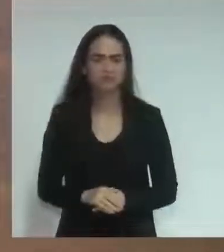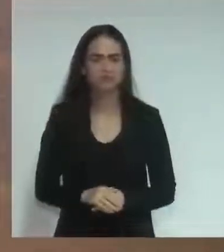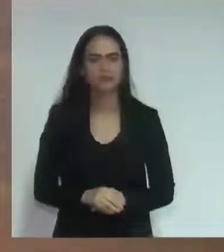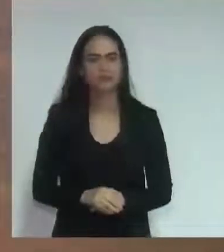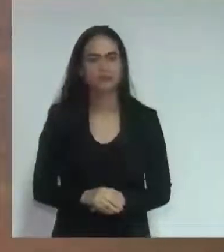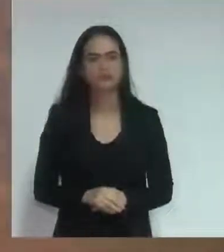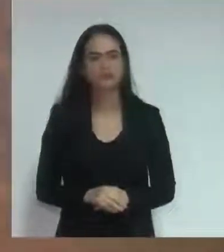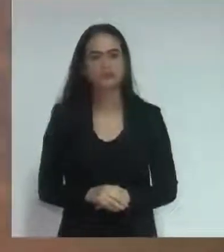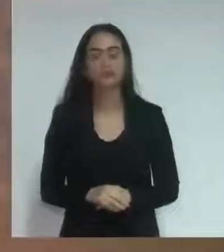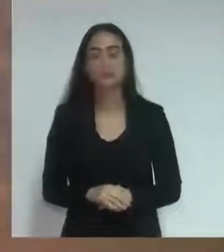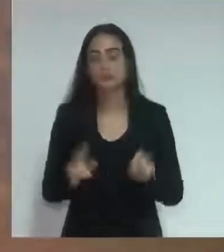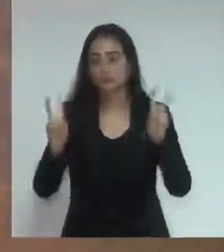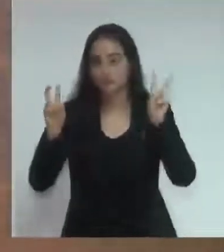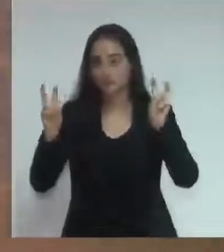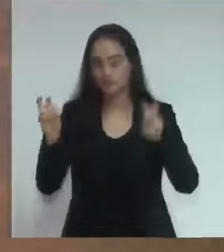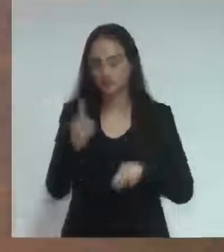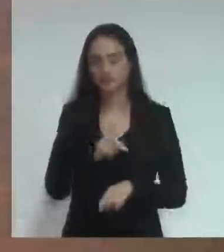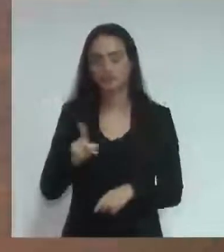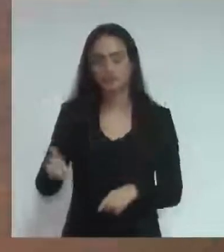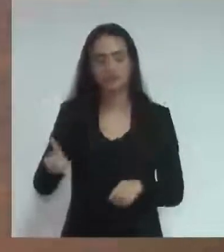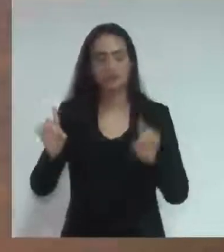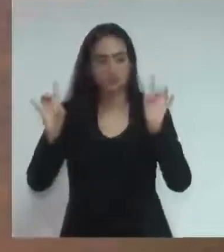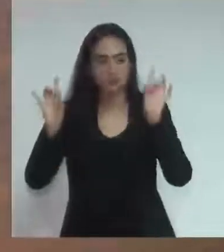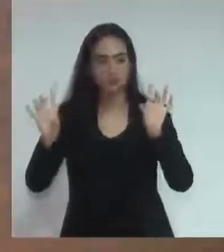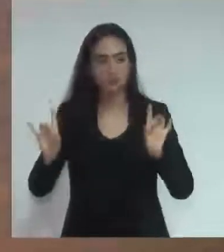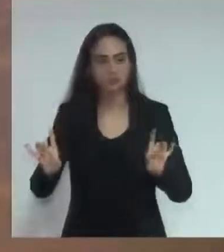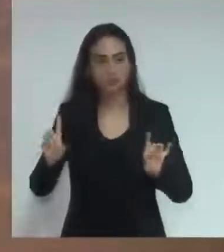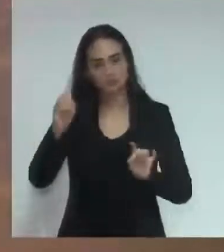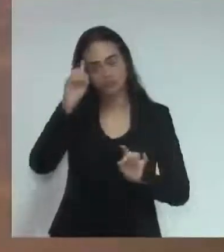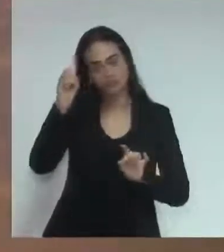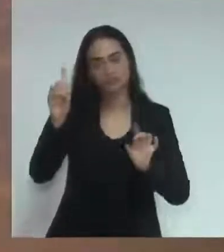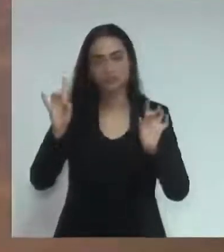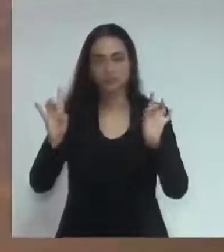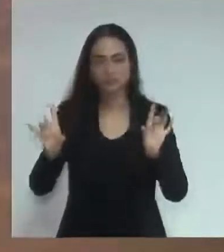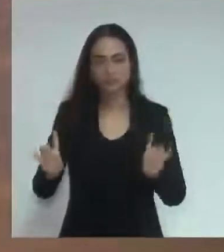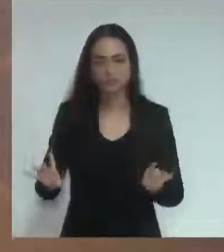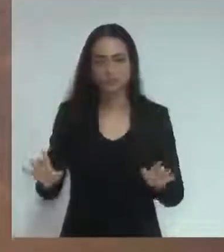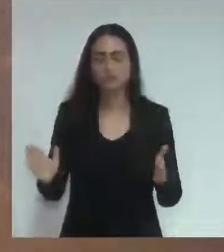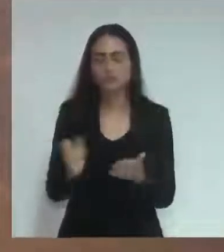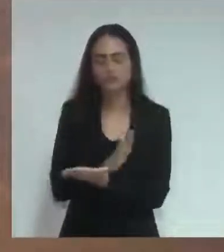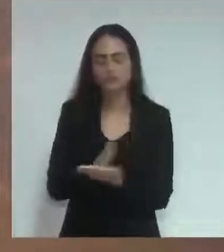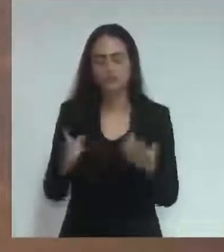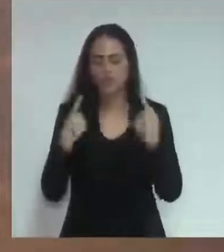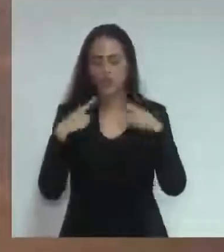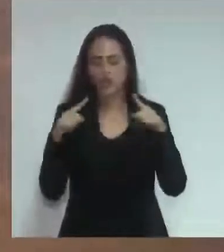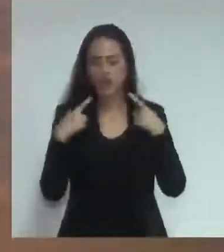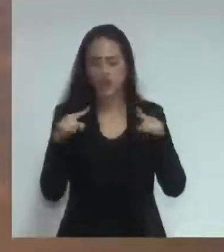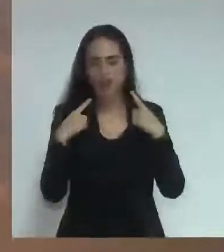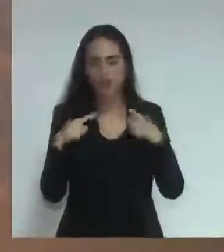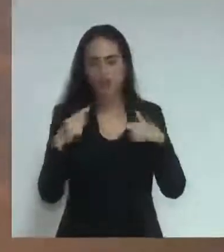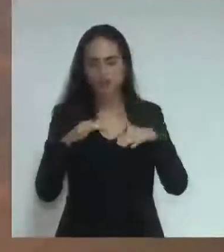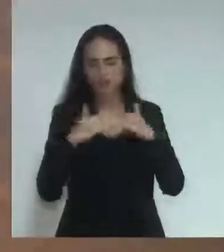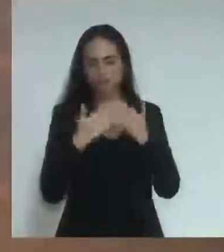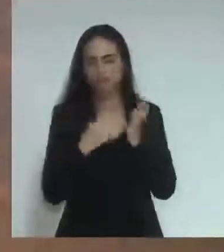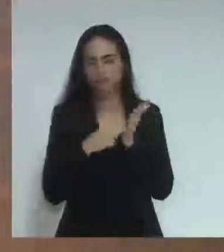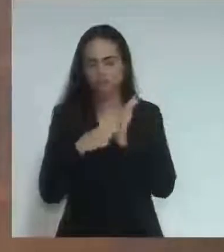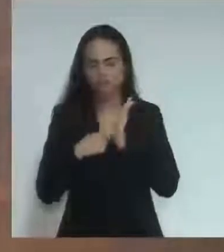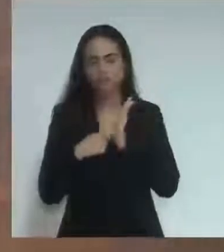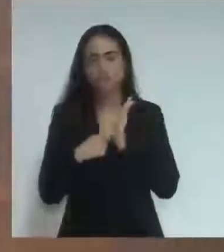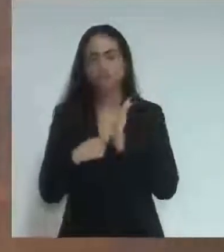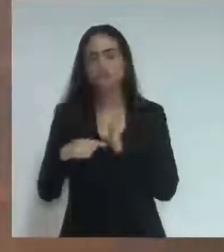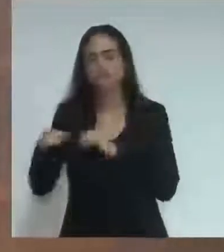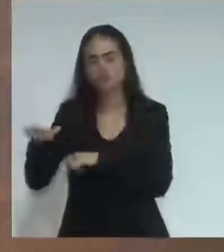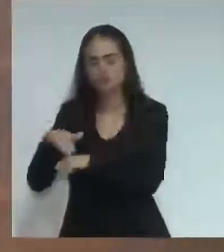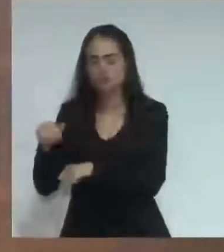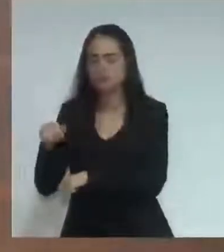E por falar no Dia dos Professores, né, eu recebi algumas reclamações, falei com o secretário de Educação sobre o fato do nosso município,